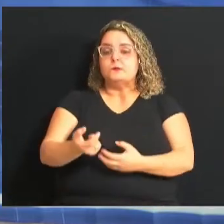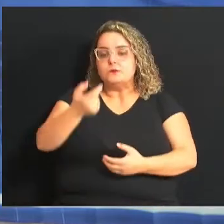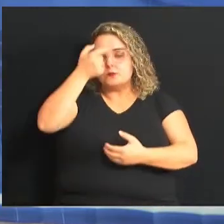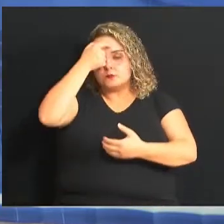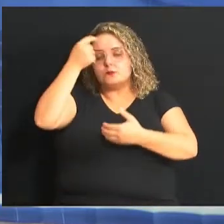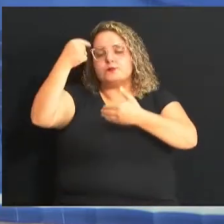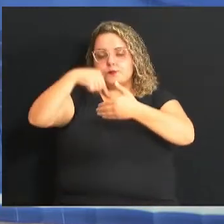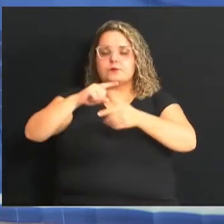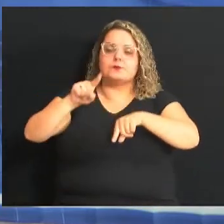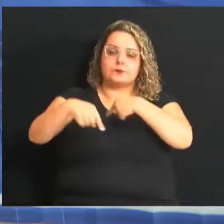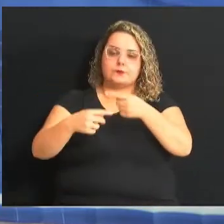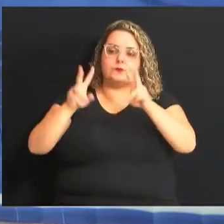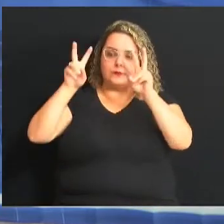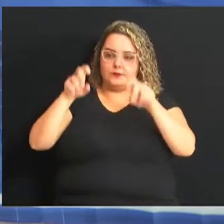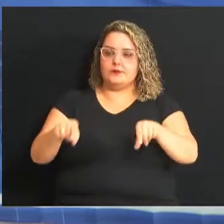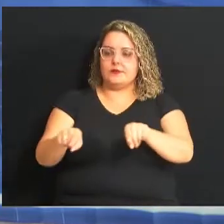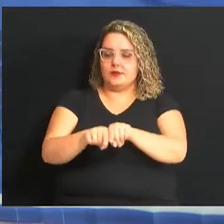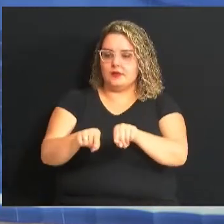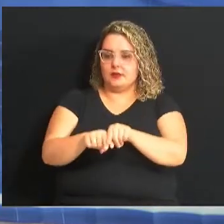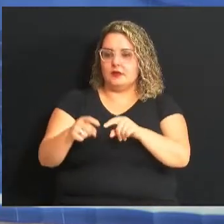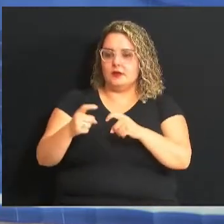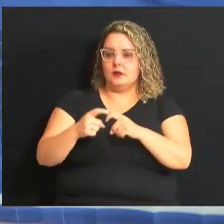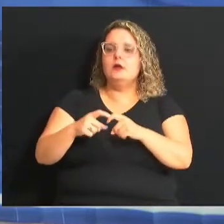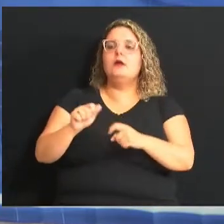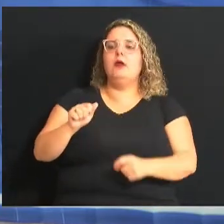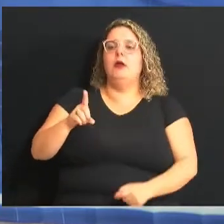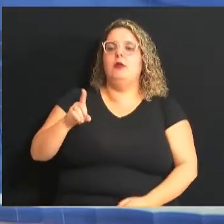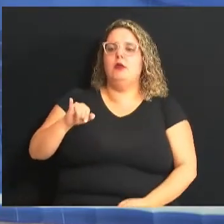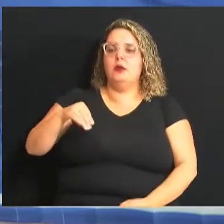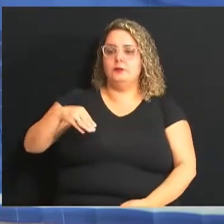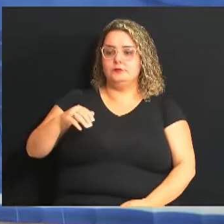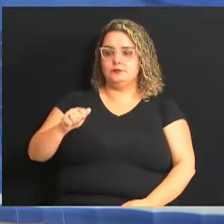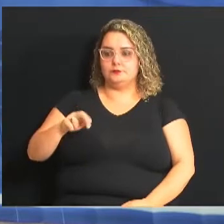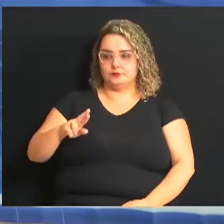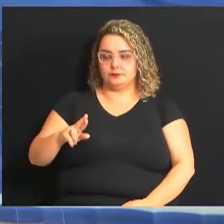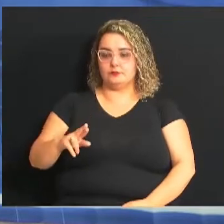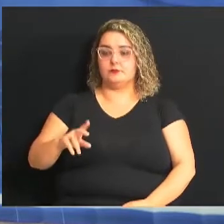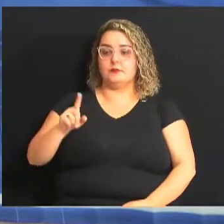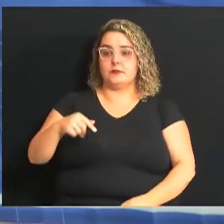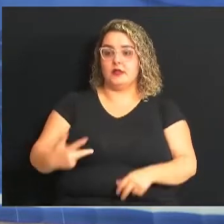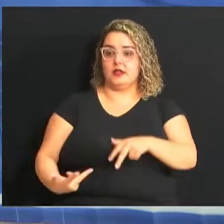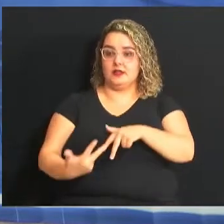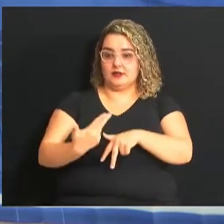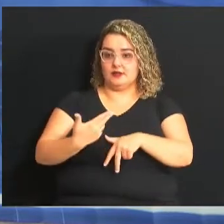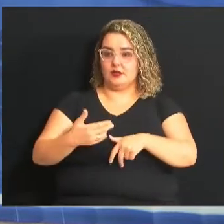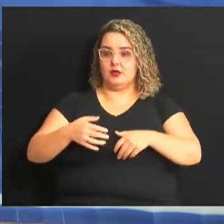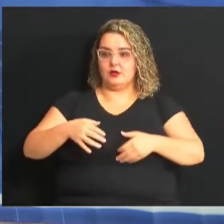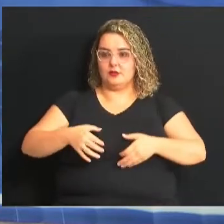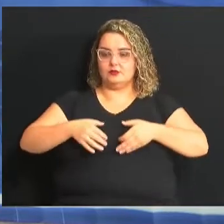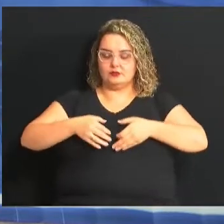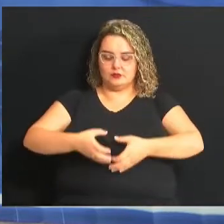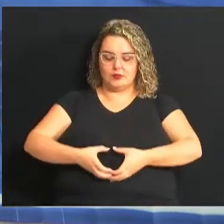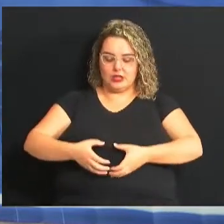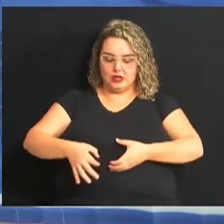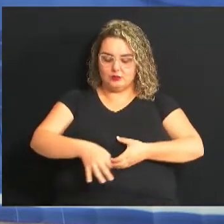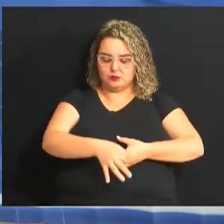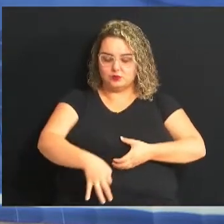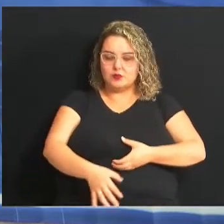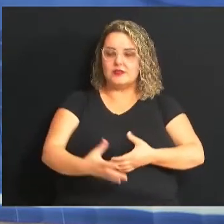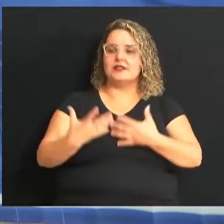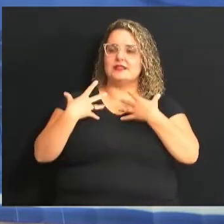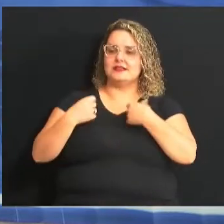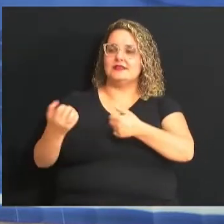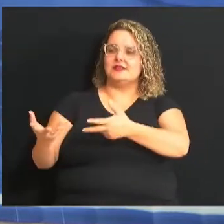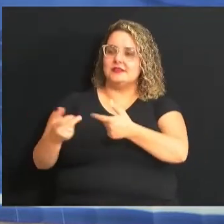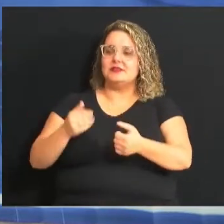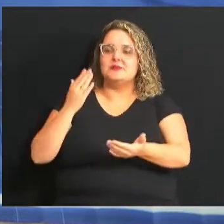outros assuntos também, porque o doutor Admar, olha só, Admar com filho, ele é cirurgião do aparelho digestivo e aceitou o nosso convite de parar